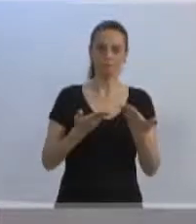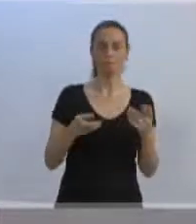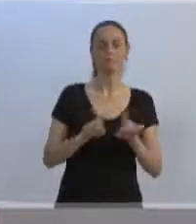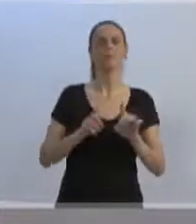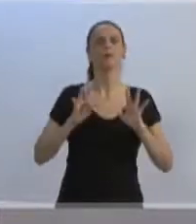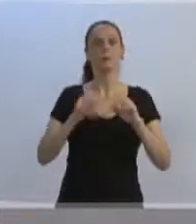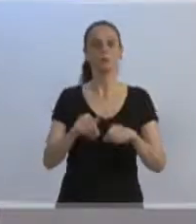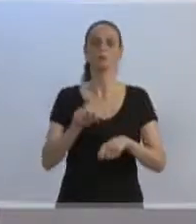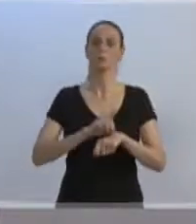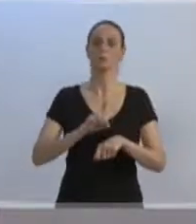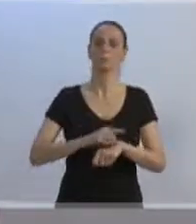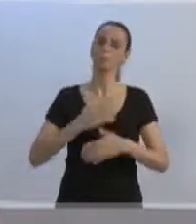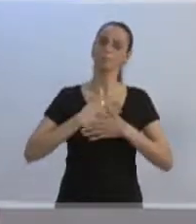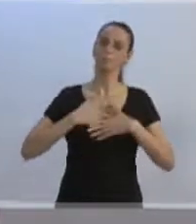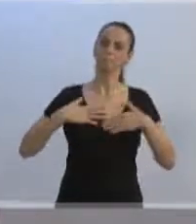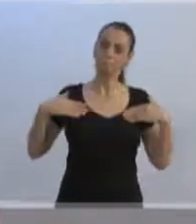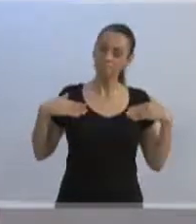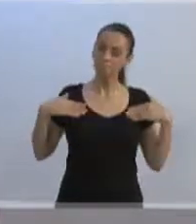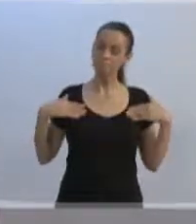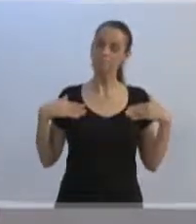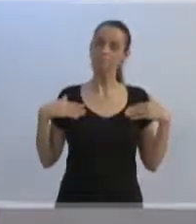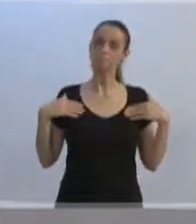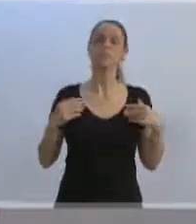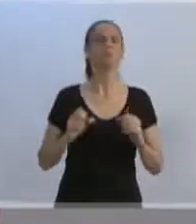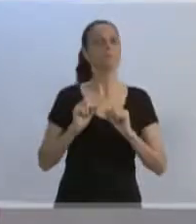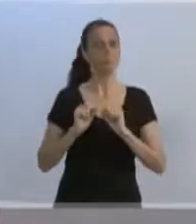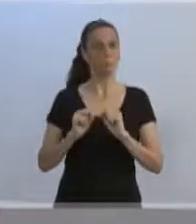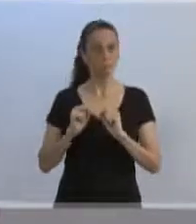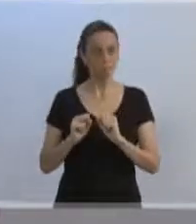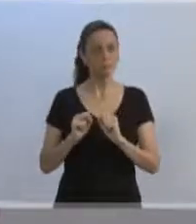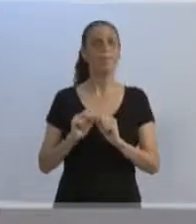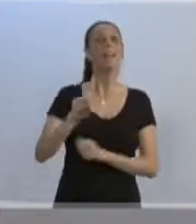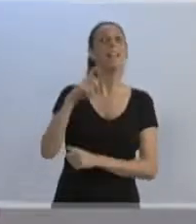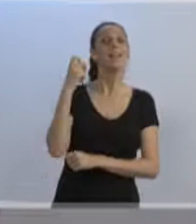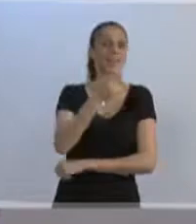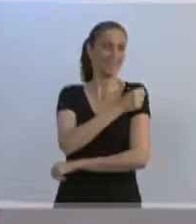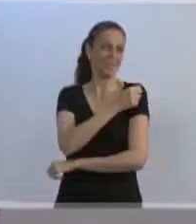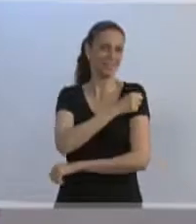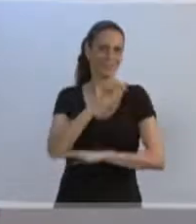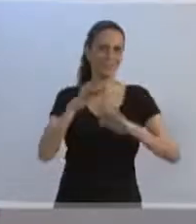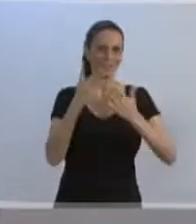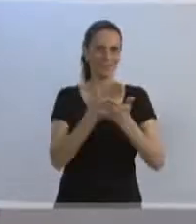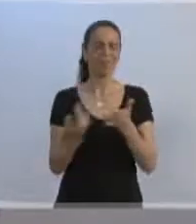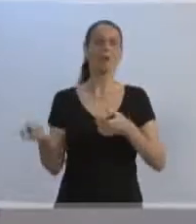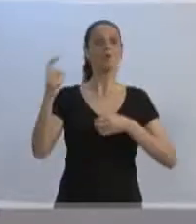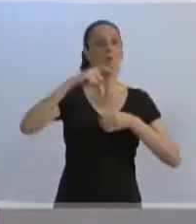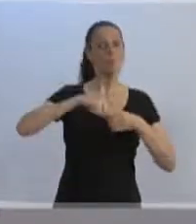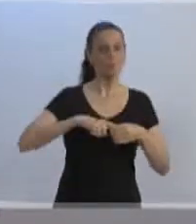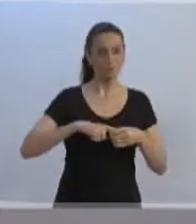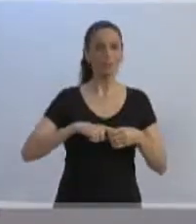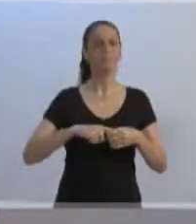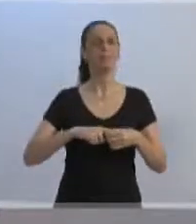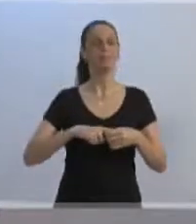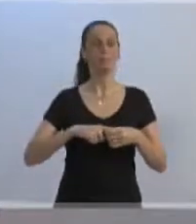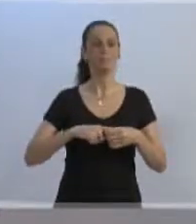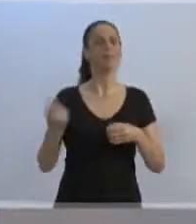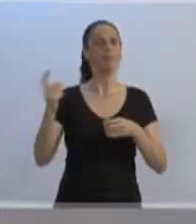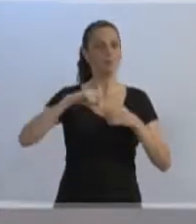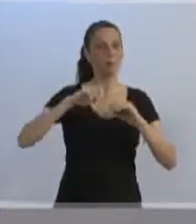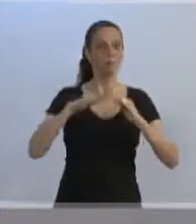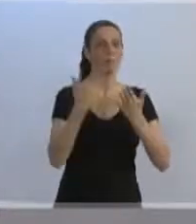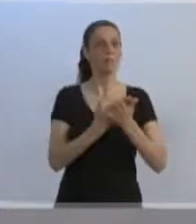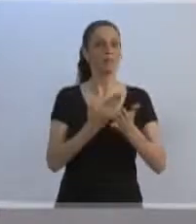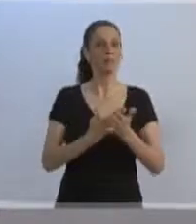diretores e é uma honra pra mim como eu falei lá poder ter sido aluno dessa escola e voltado lá para estar fazendo essa